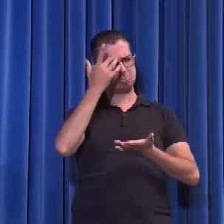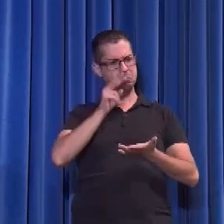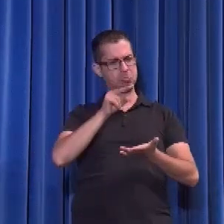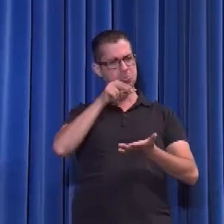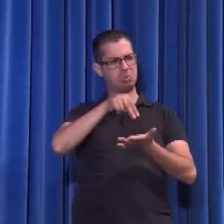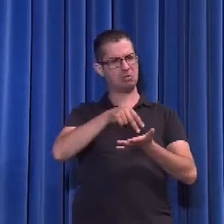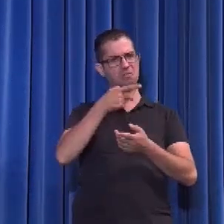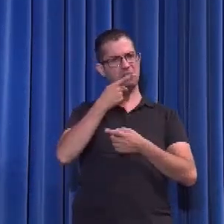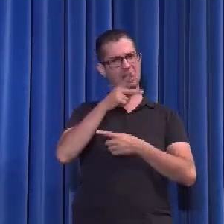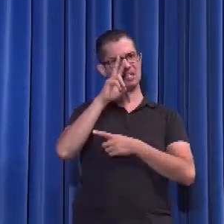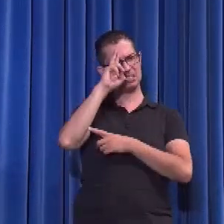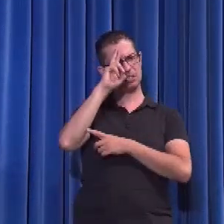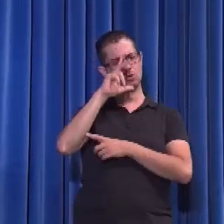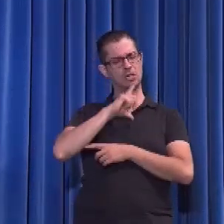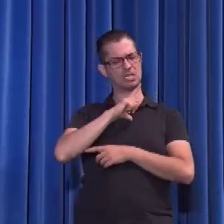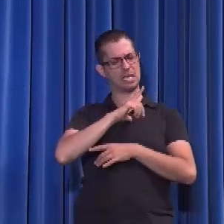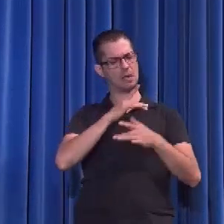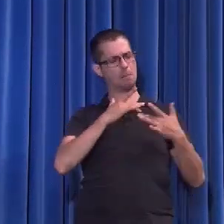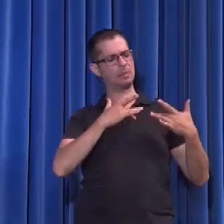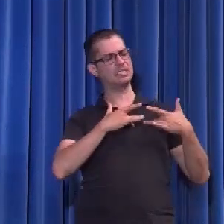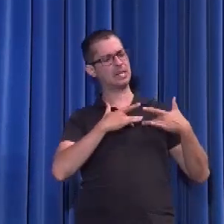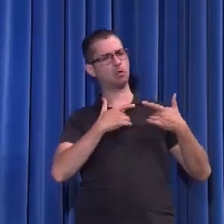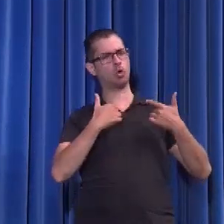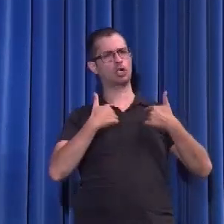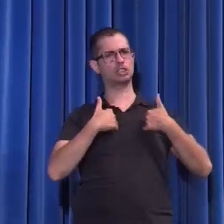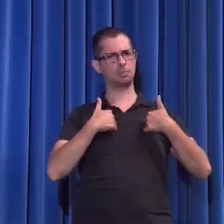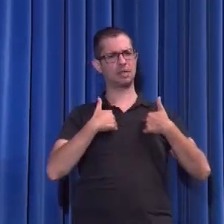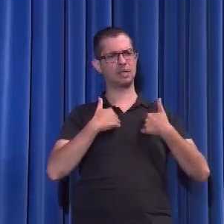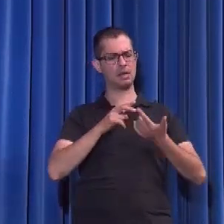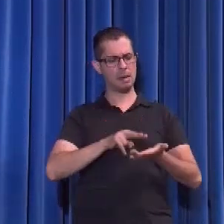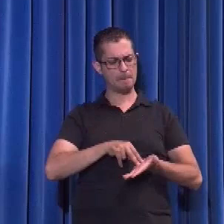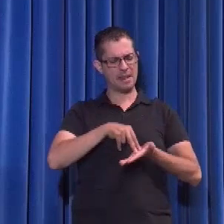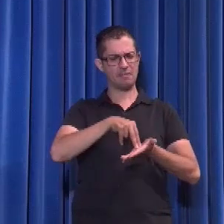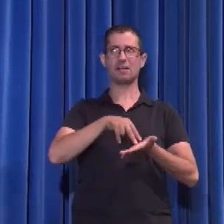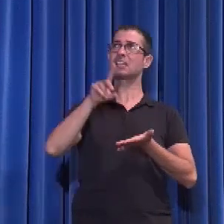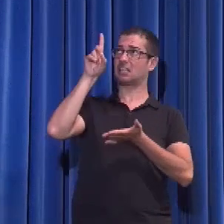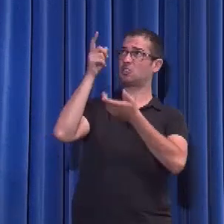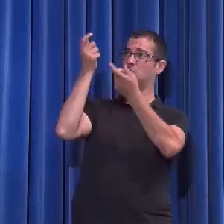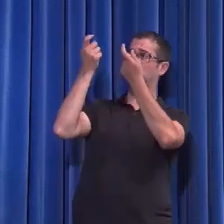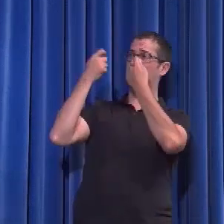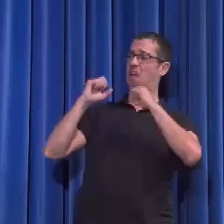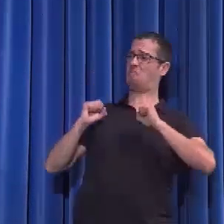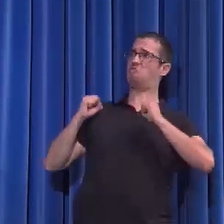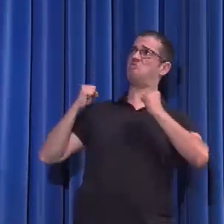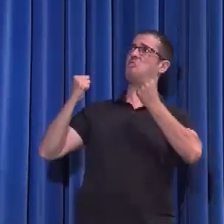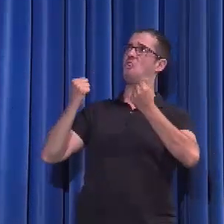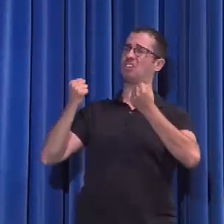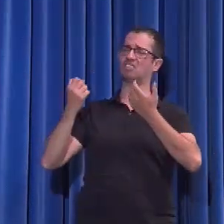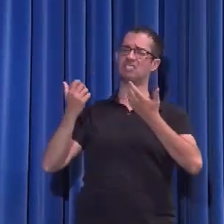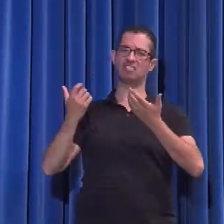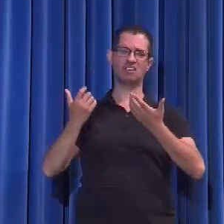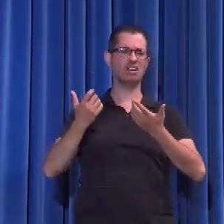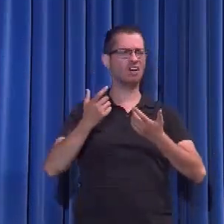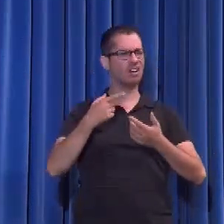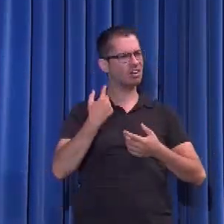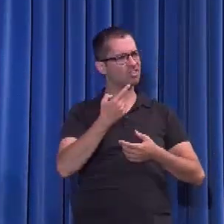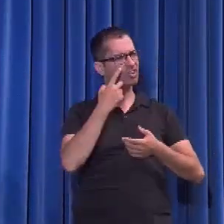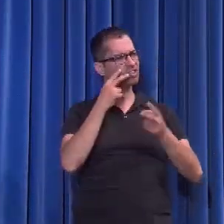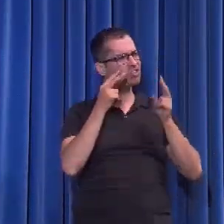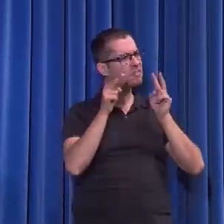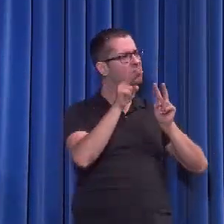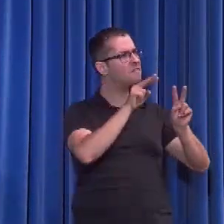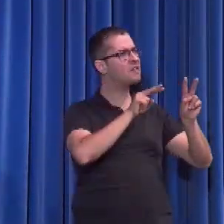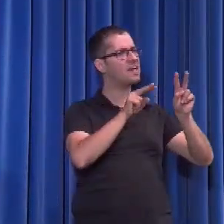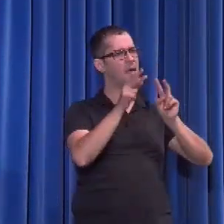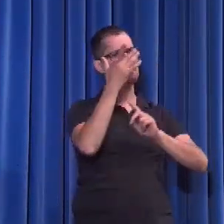tem misericórdia de mim, me levante porque Tu és a minha força. Que triste é quando nós vemos pessoas morrendo